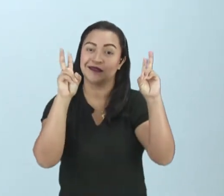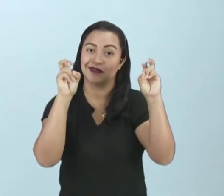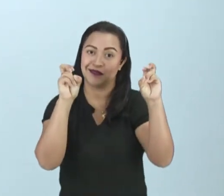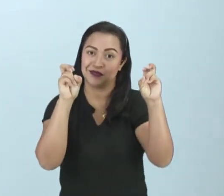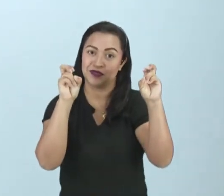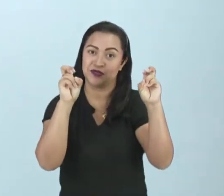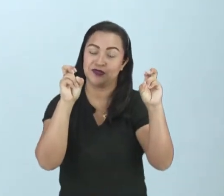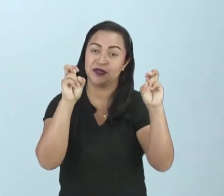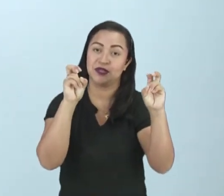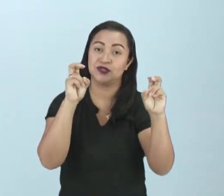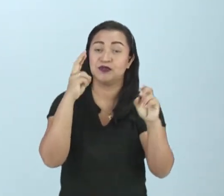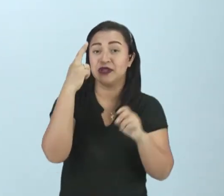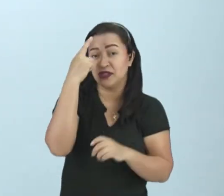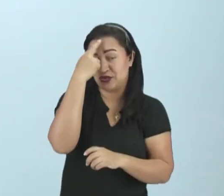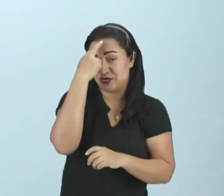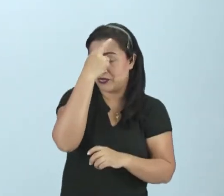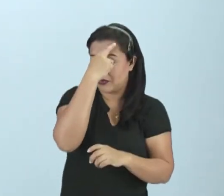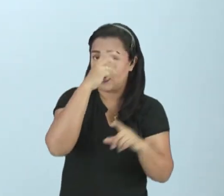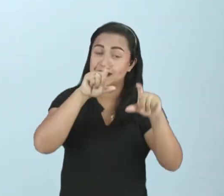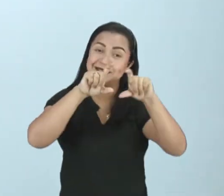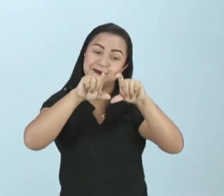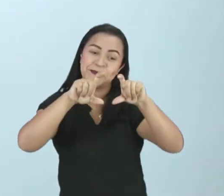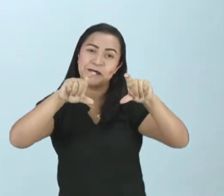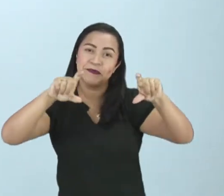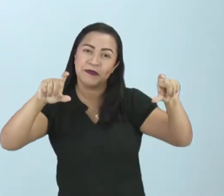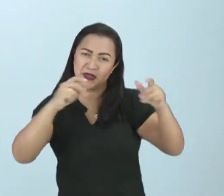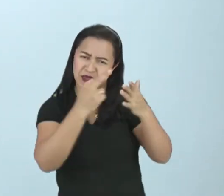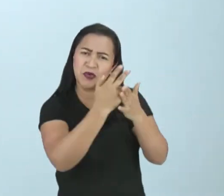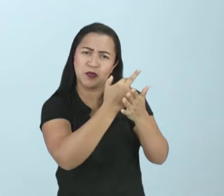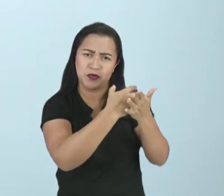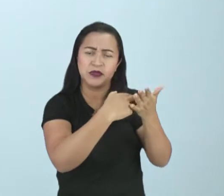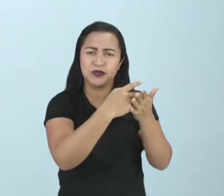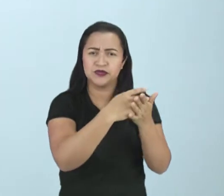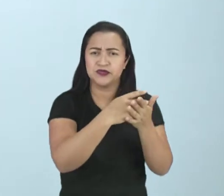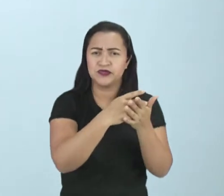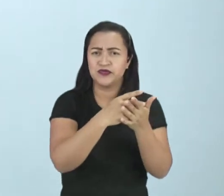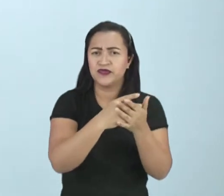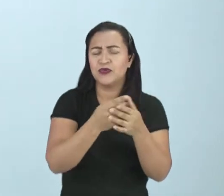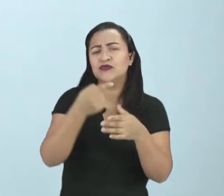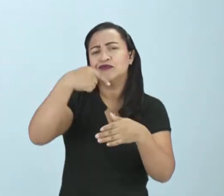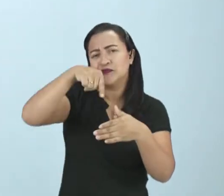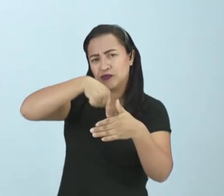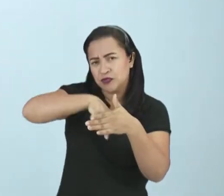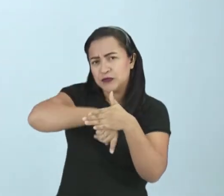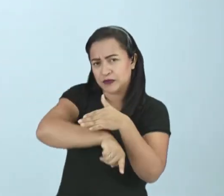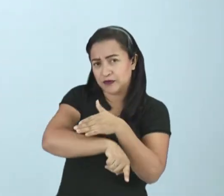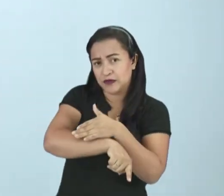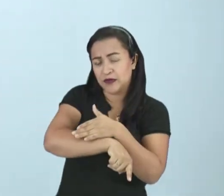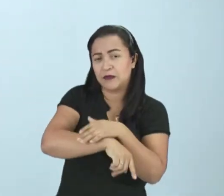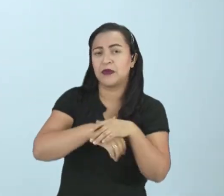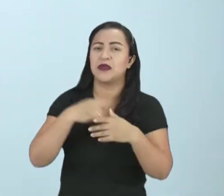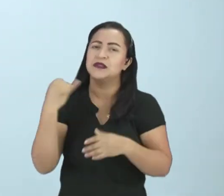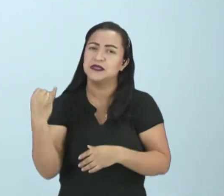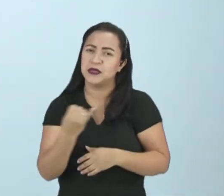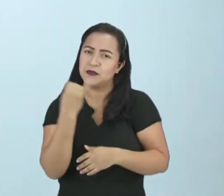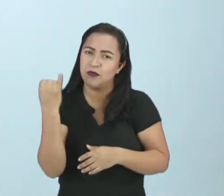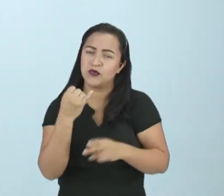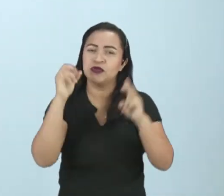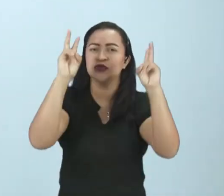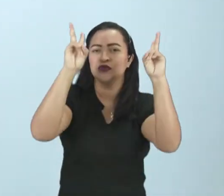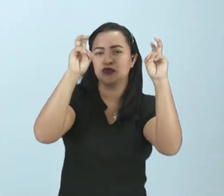História em Quadrinhos. Bom, vamos dar uma aprofundada, conhecer o título, né, a importância do título, as funções